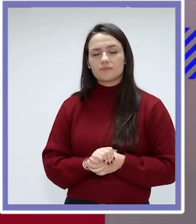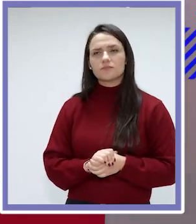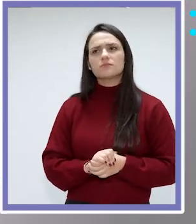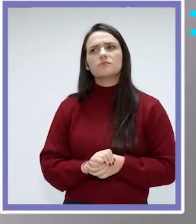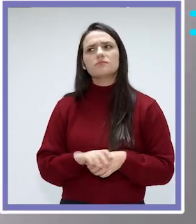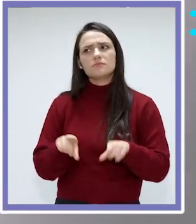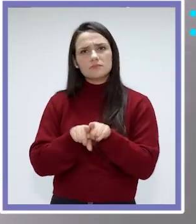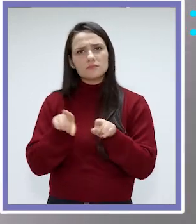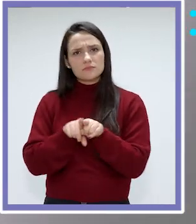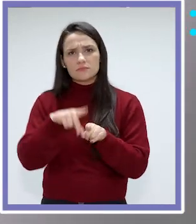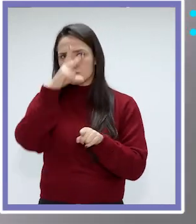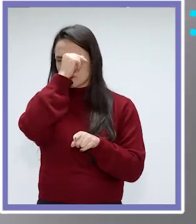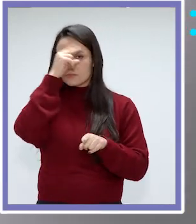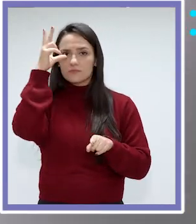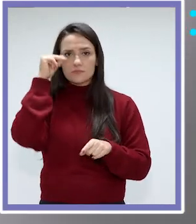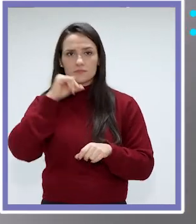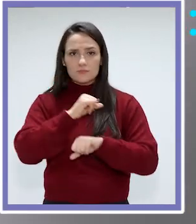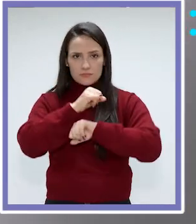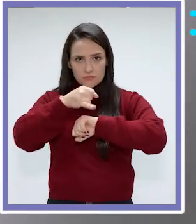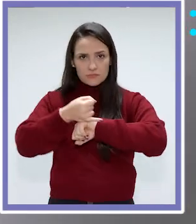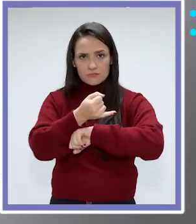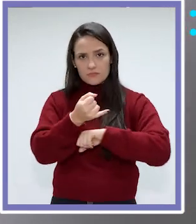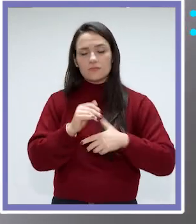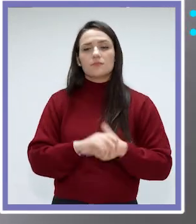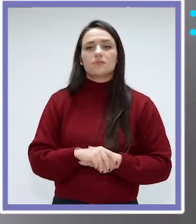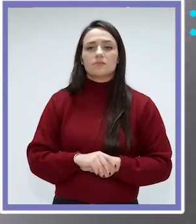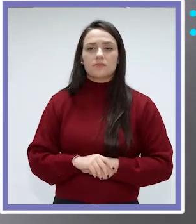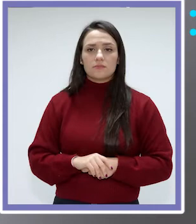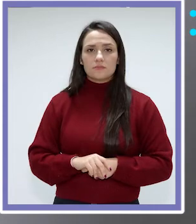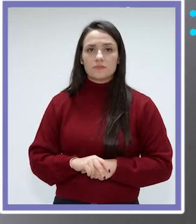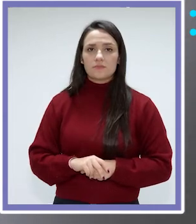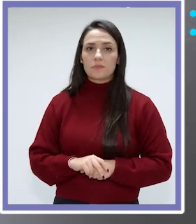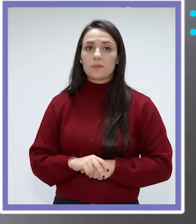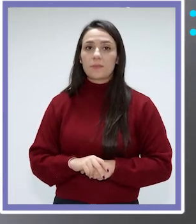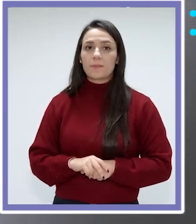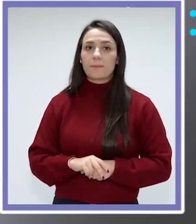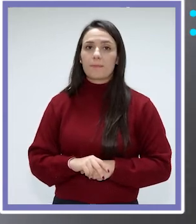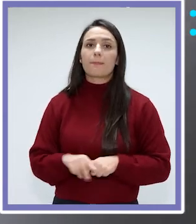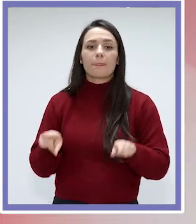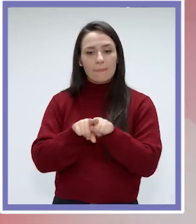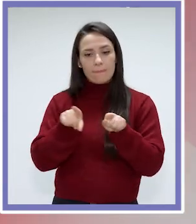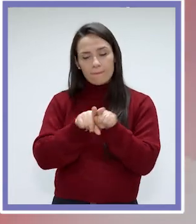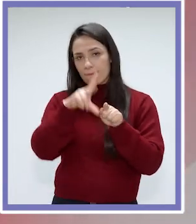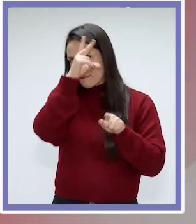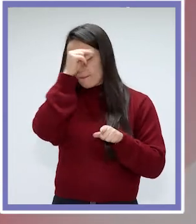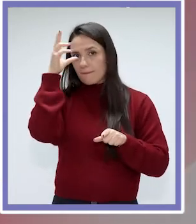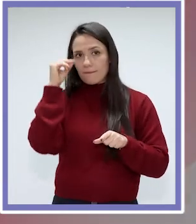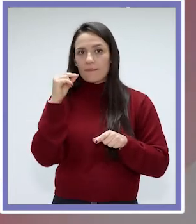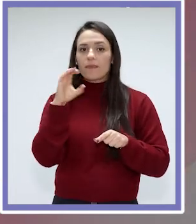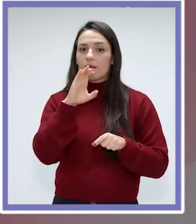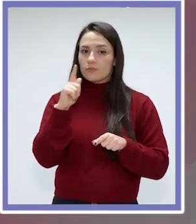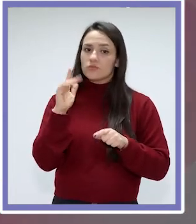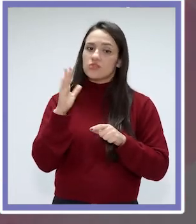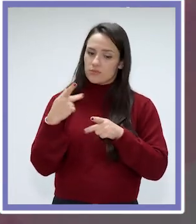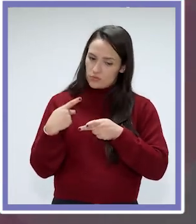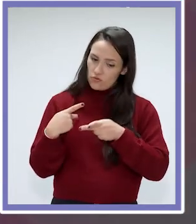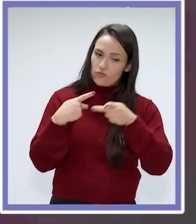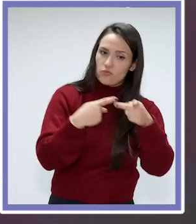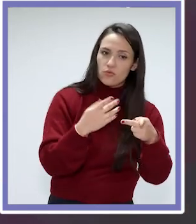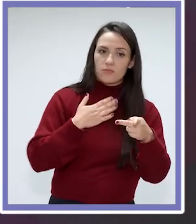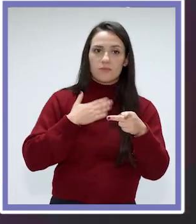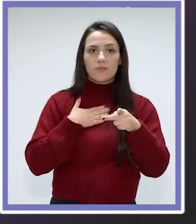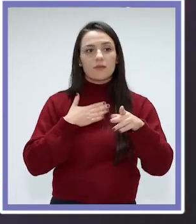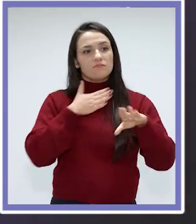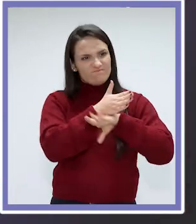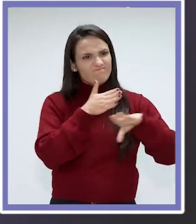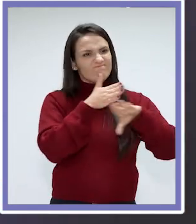a Prefeitura de Jardim, a Secretaria a Prefeitura de Campo Grande já nos chamou para várias reuniões, então